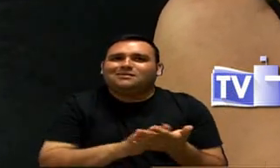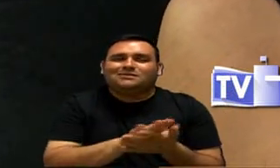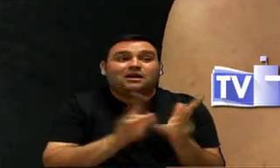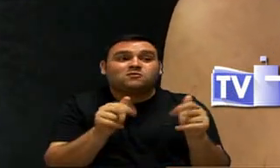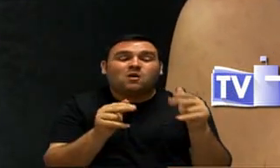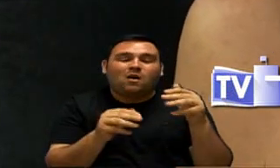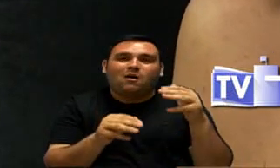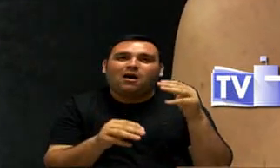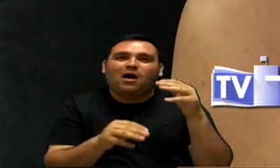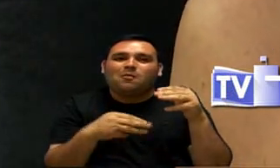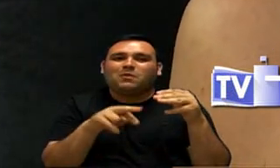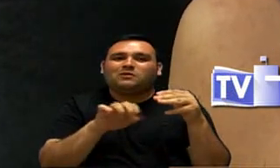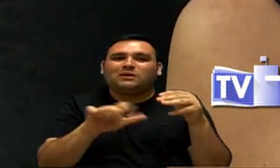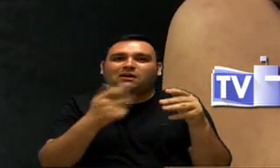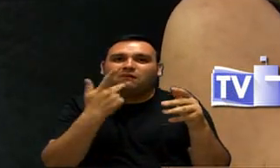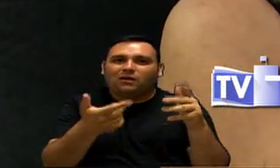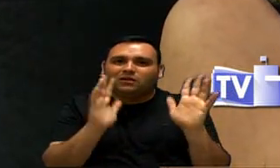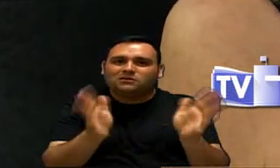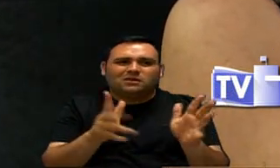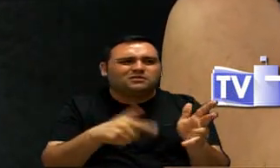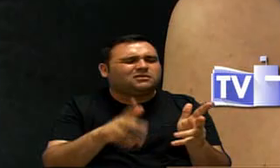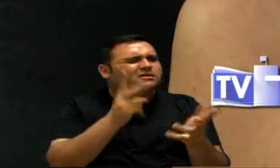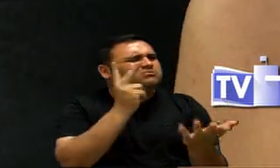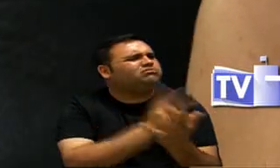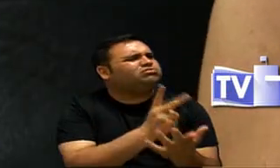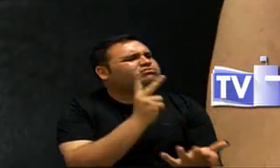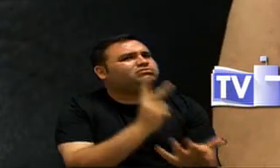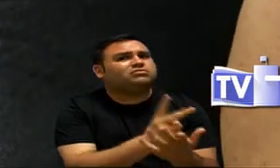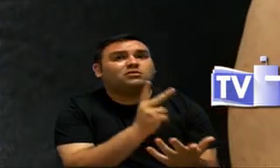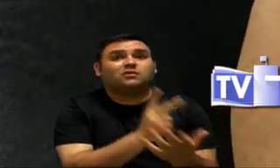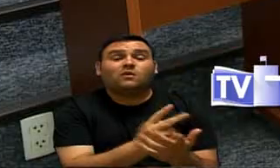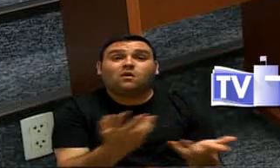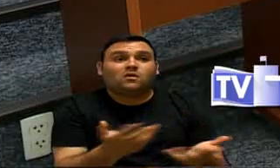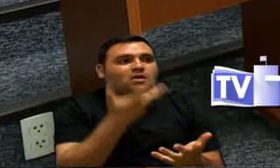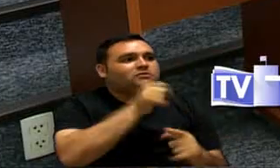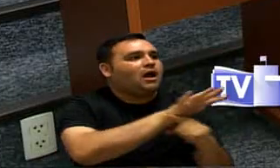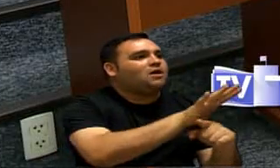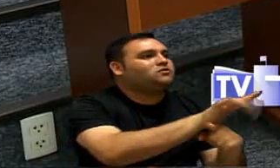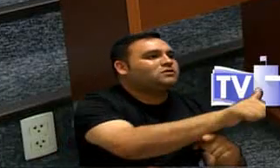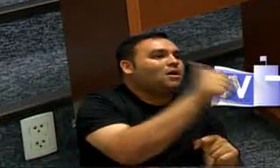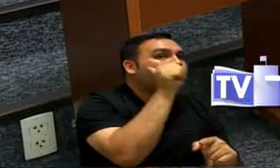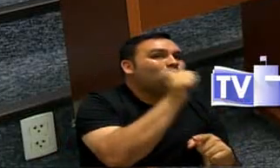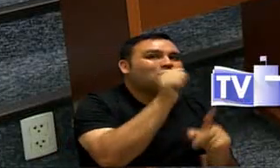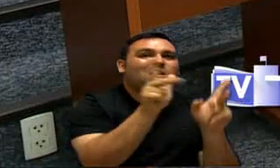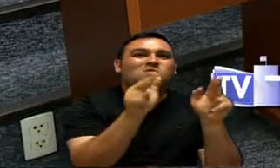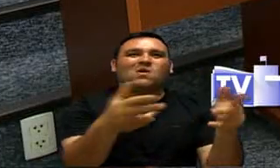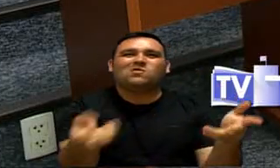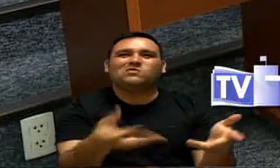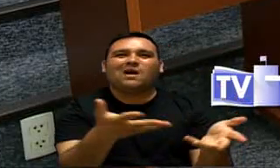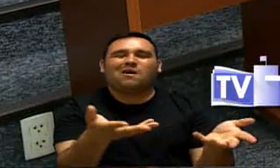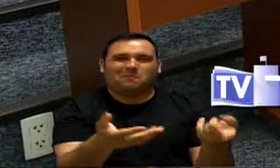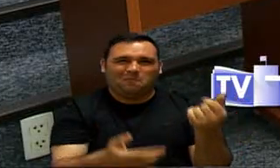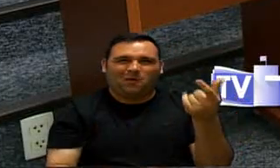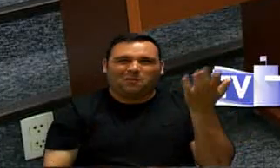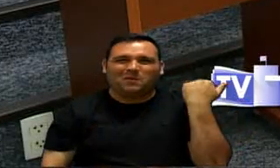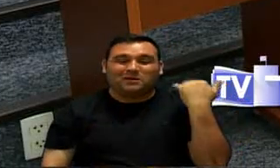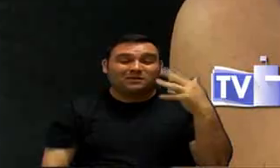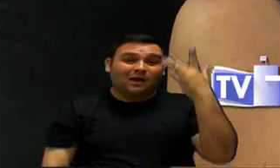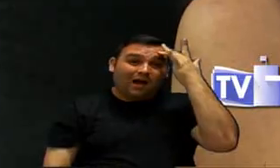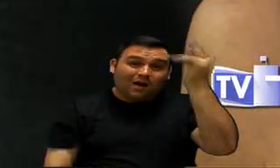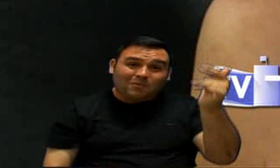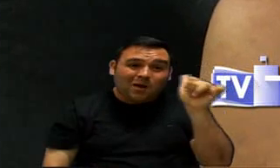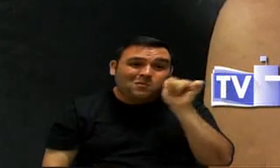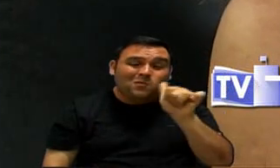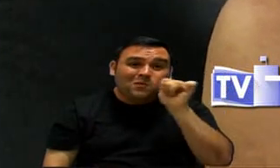falou, a gente seca gelo, seca gelo. Hoje a gente socorre uma mulher, como aconteceu recentemente, e amanhã